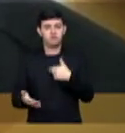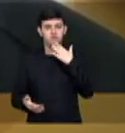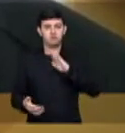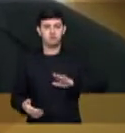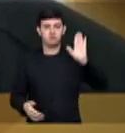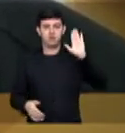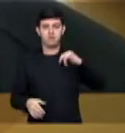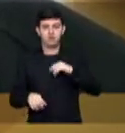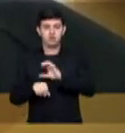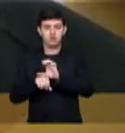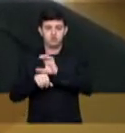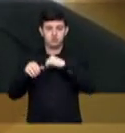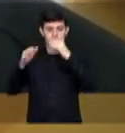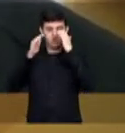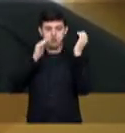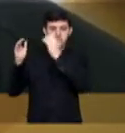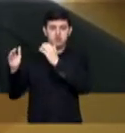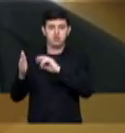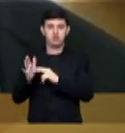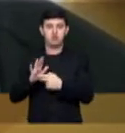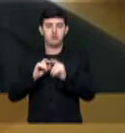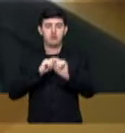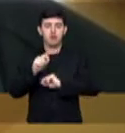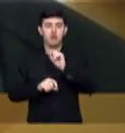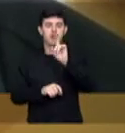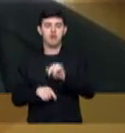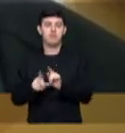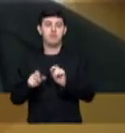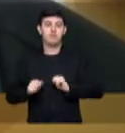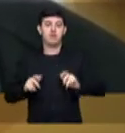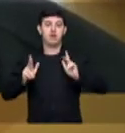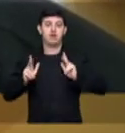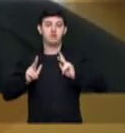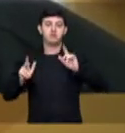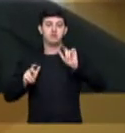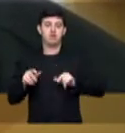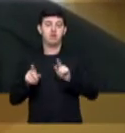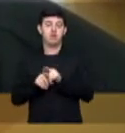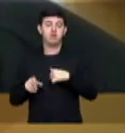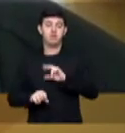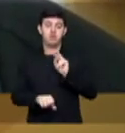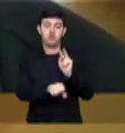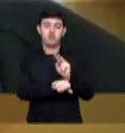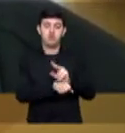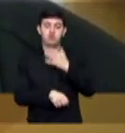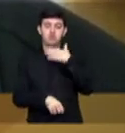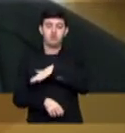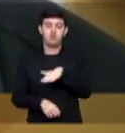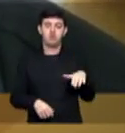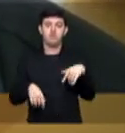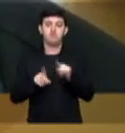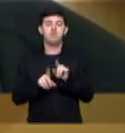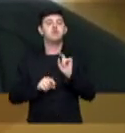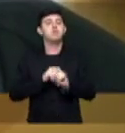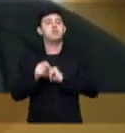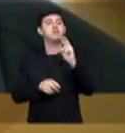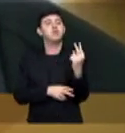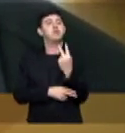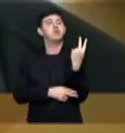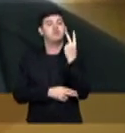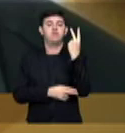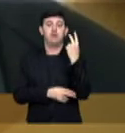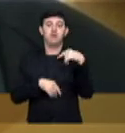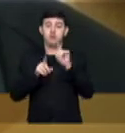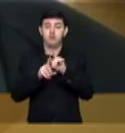constitucional em favor de hipossuficientes e, em particular, da infância no sopesamento dos valores em